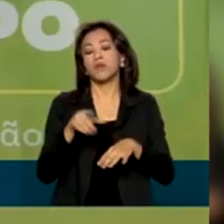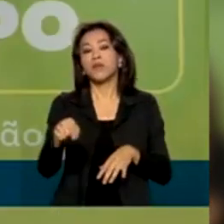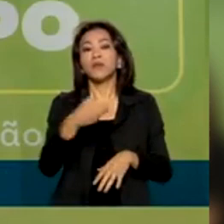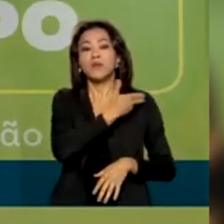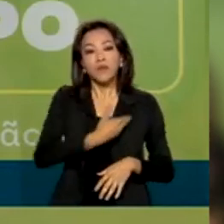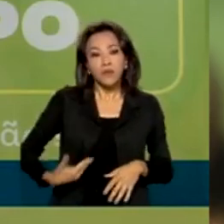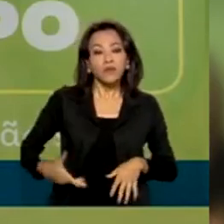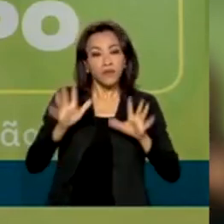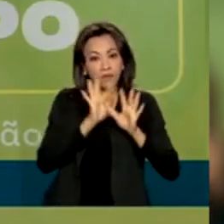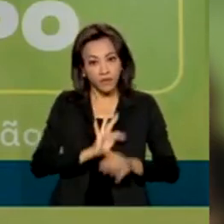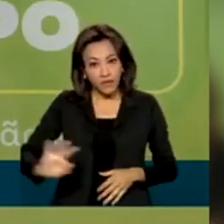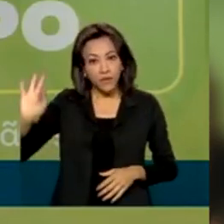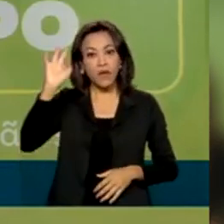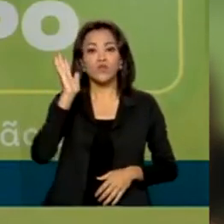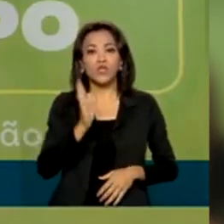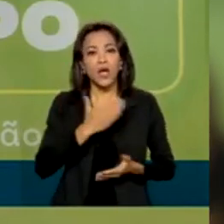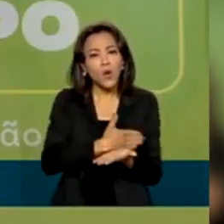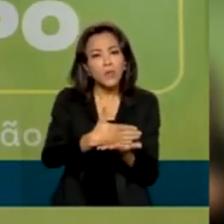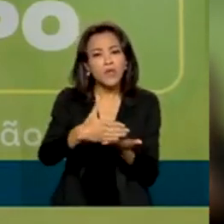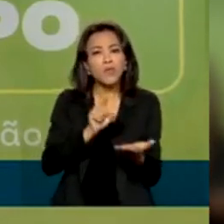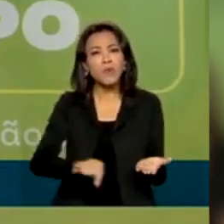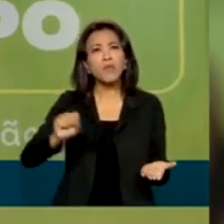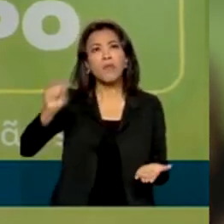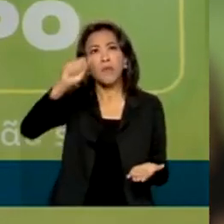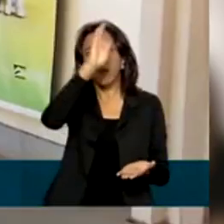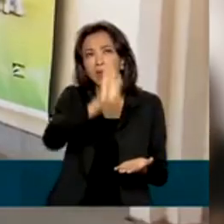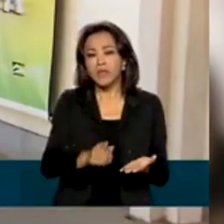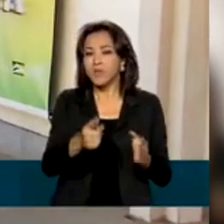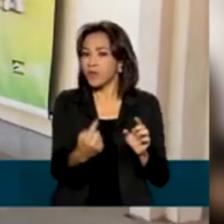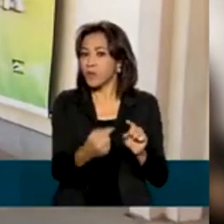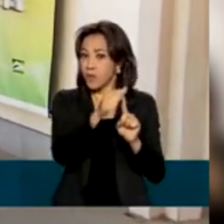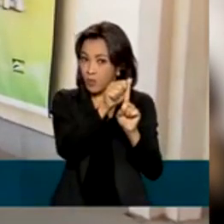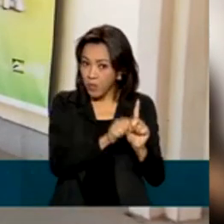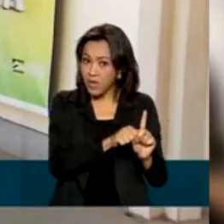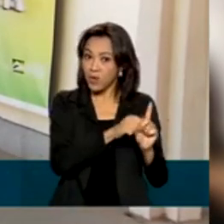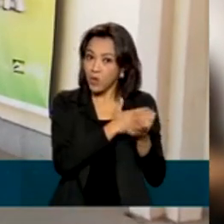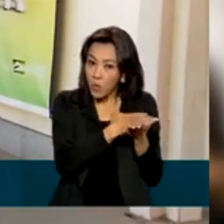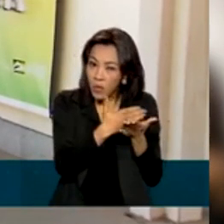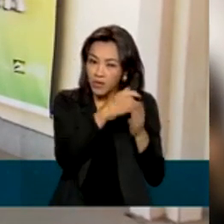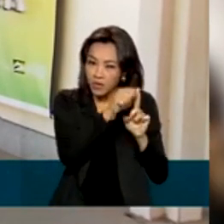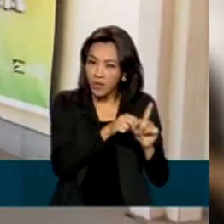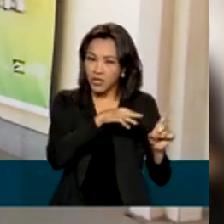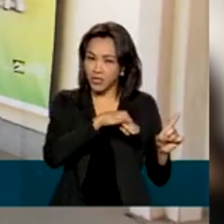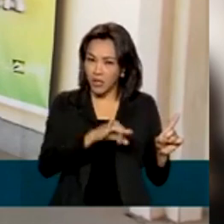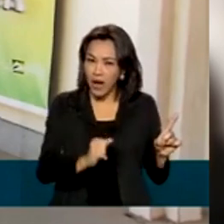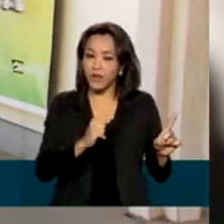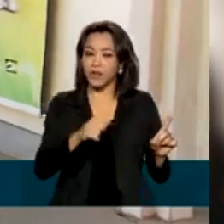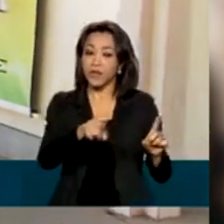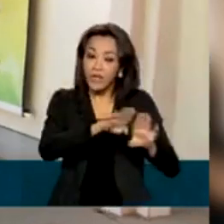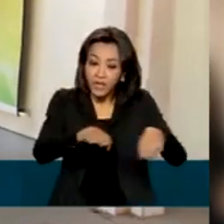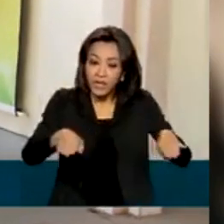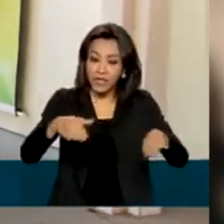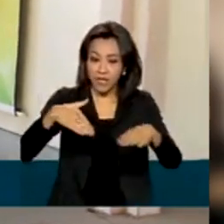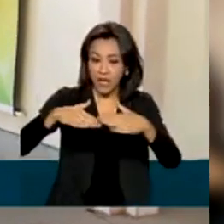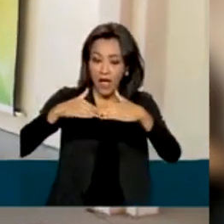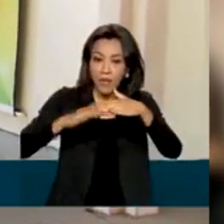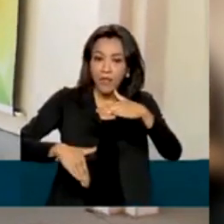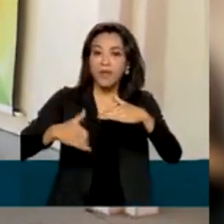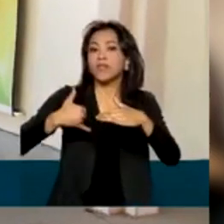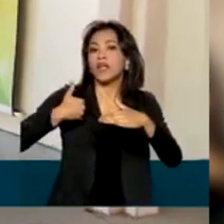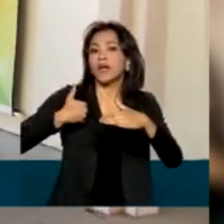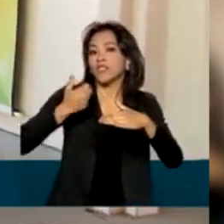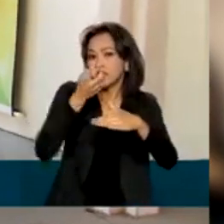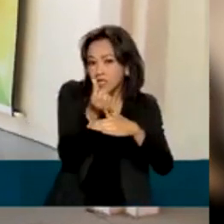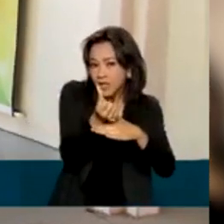federal começou a imunizar em todo o país, no começo de maio, o grupo mais vulnerável, de crianças a partir de 6 meses de